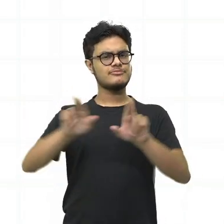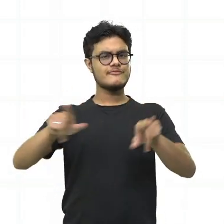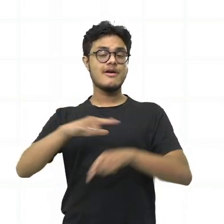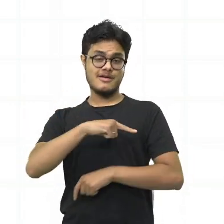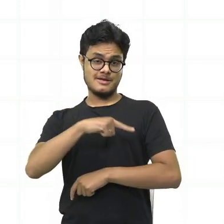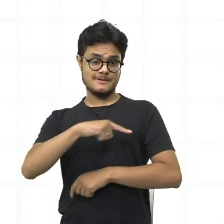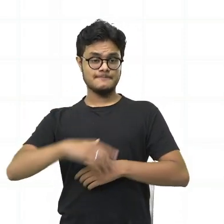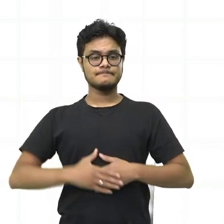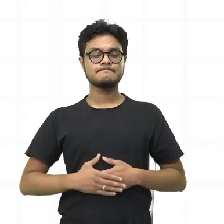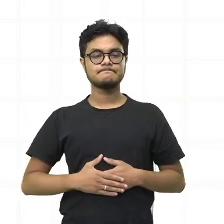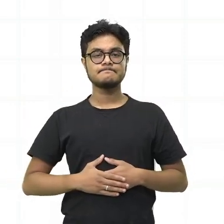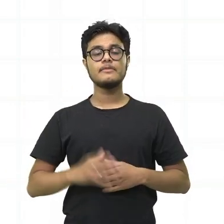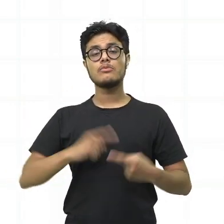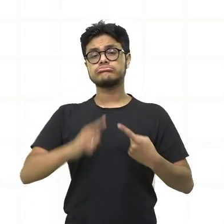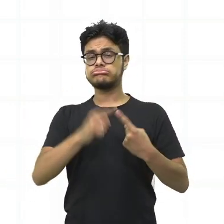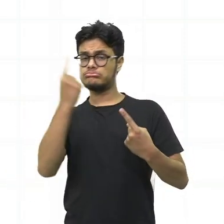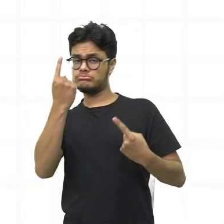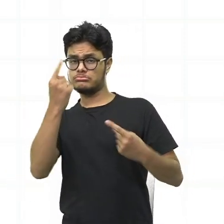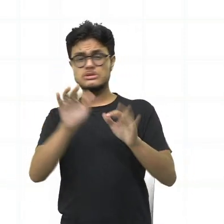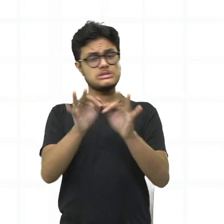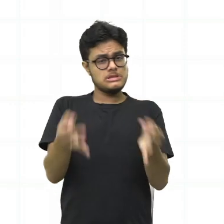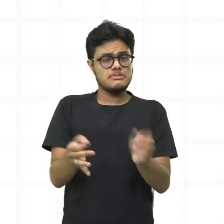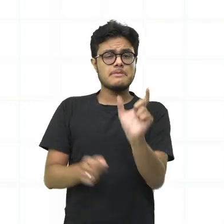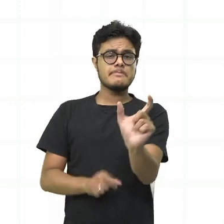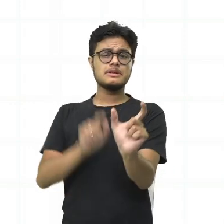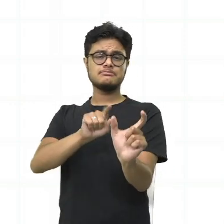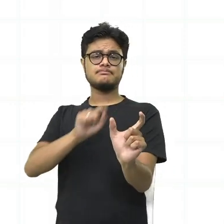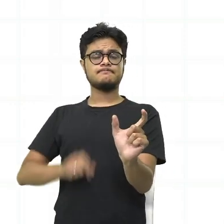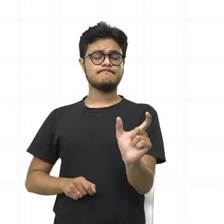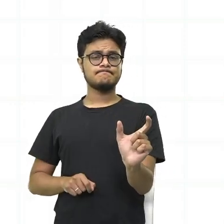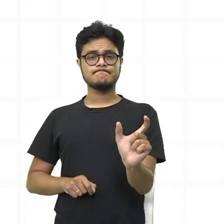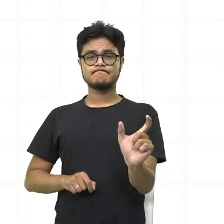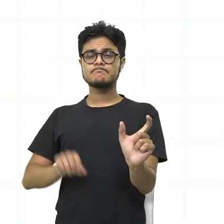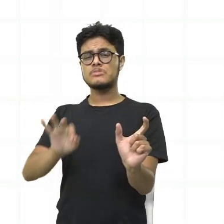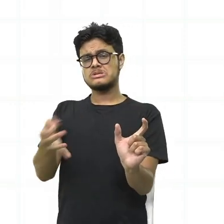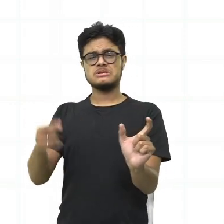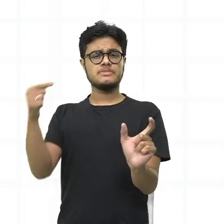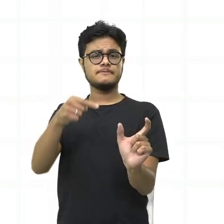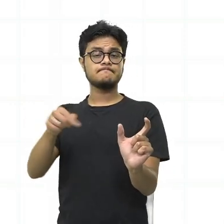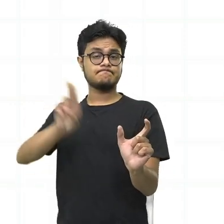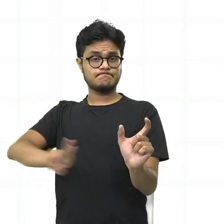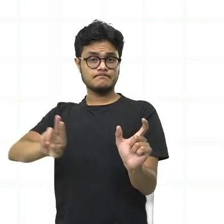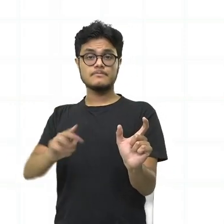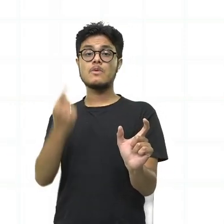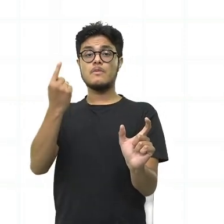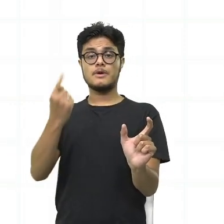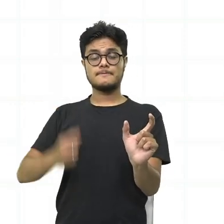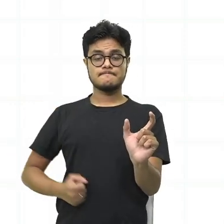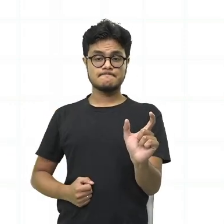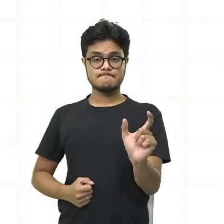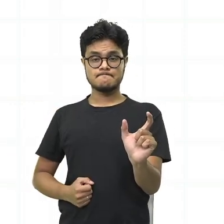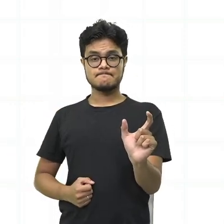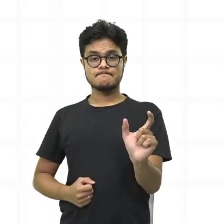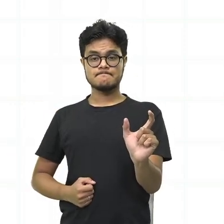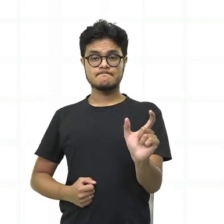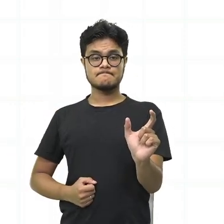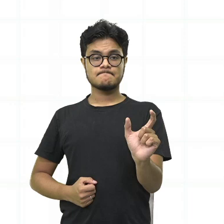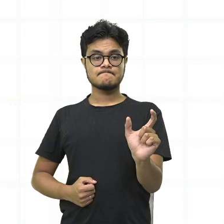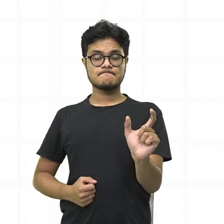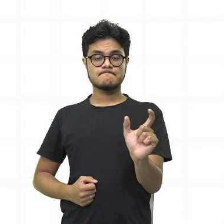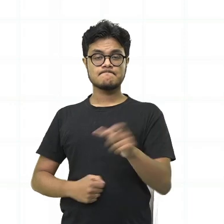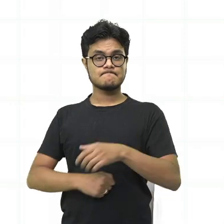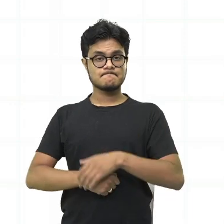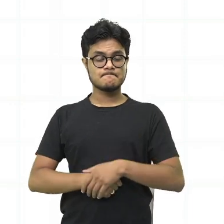é apenas um radical, uma palavra, né? Uma palavra apenas que nós temos aqui, cachorro,